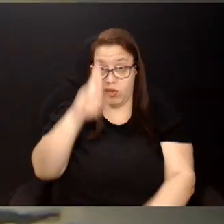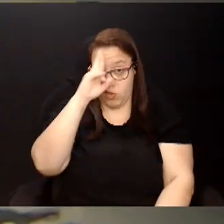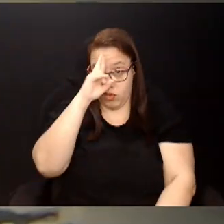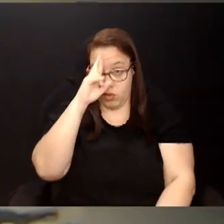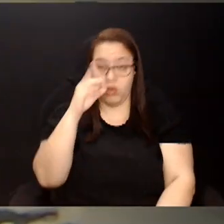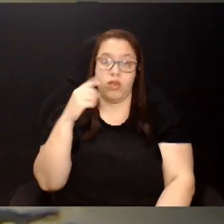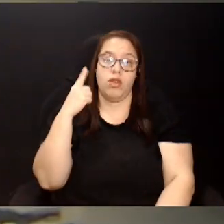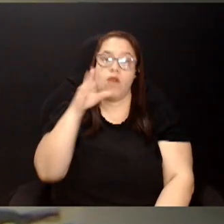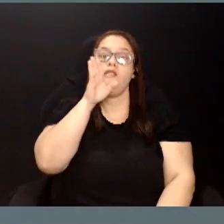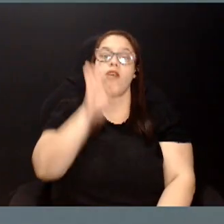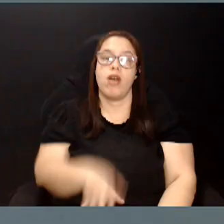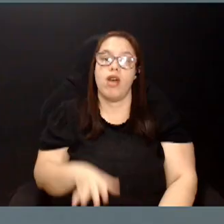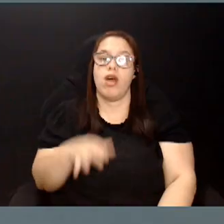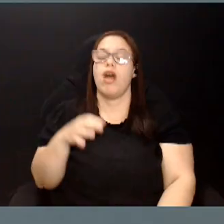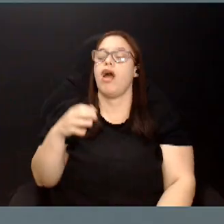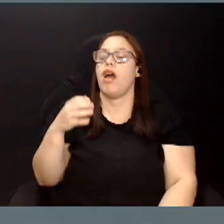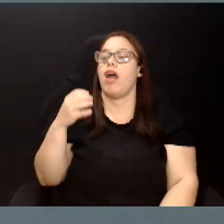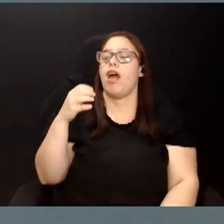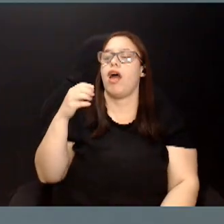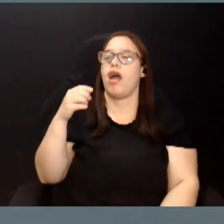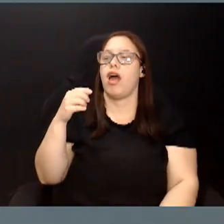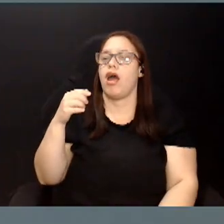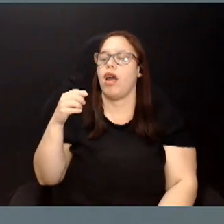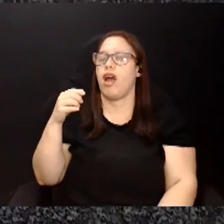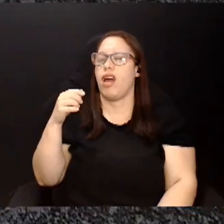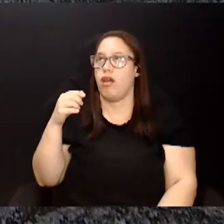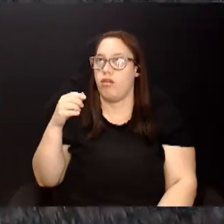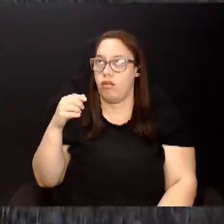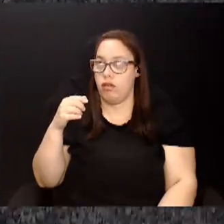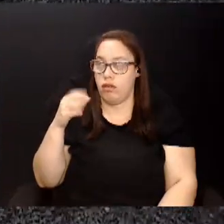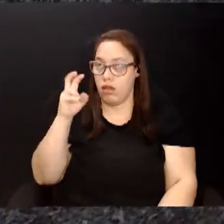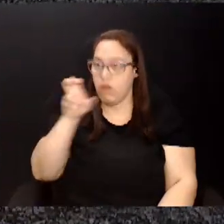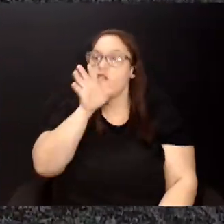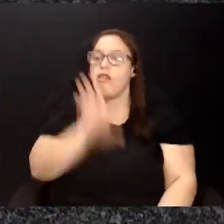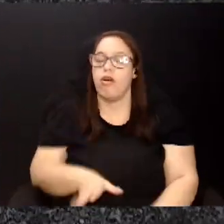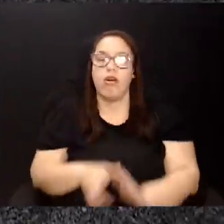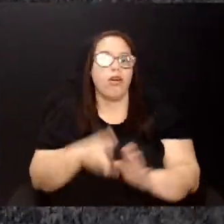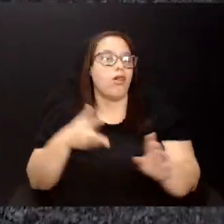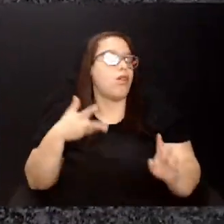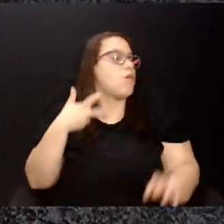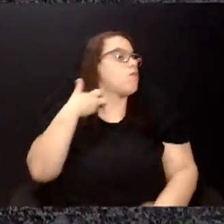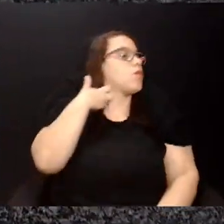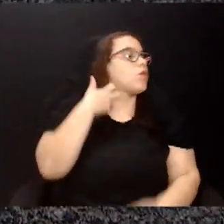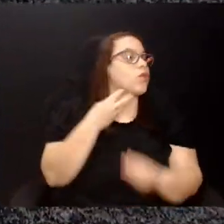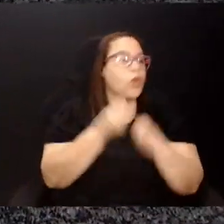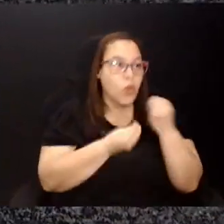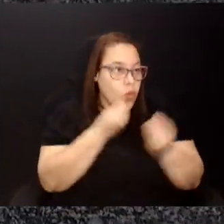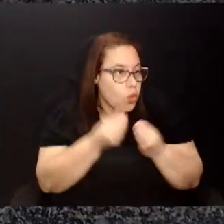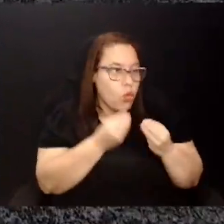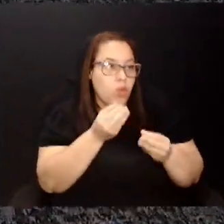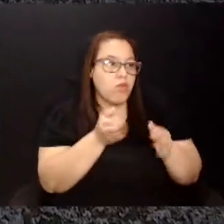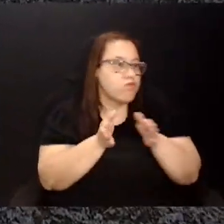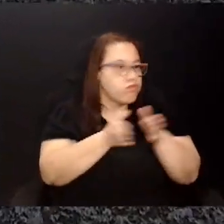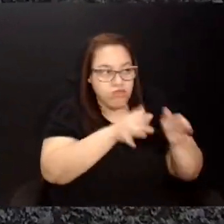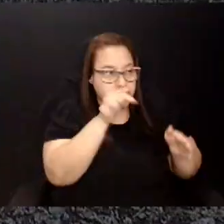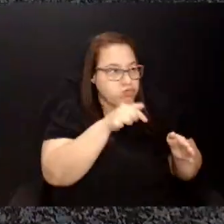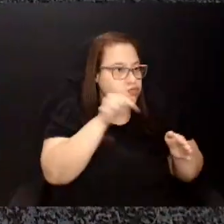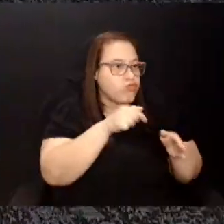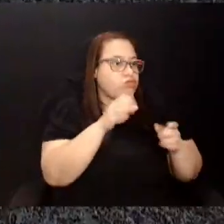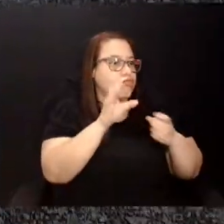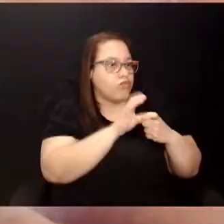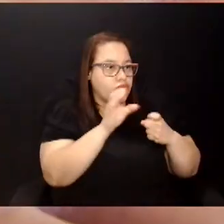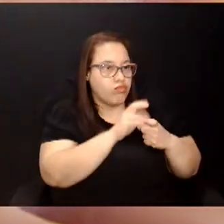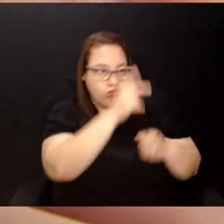horas. E para quem o senhor estava comentando, microchipagem, como que funciona esse procedimento aqui no consultório? Muitas pessoas